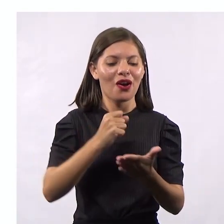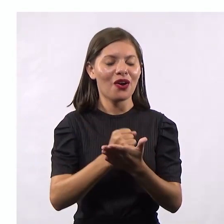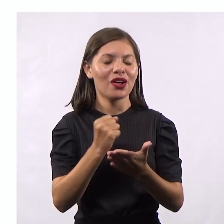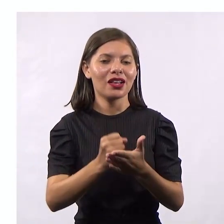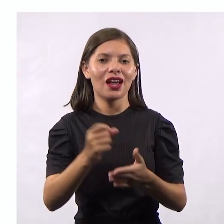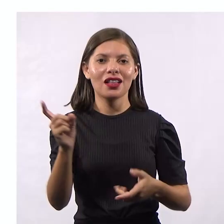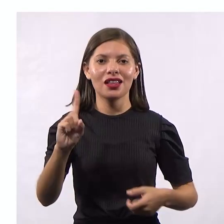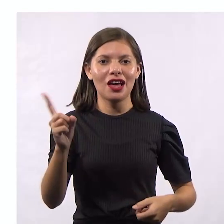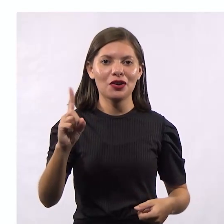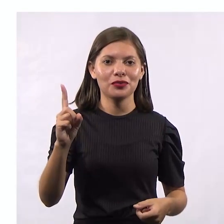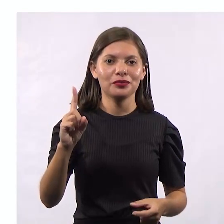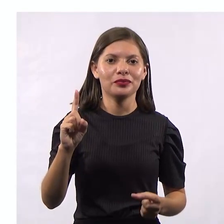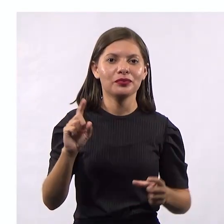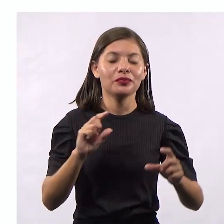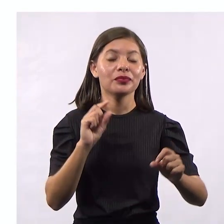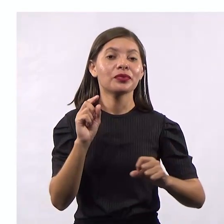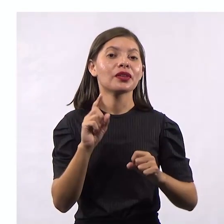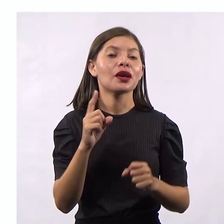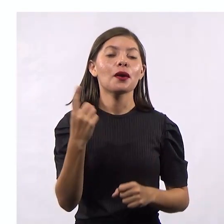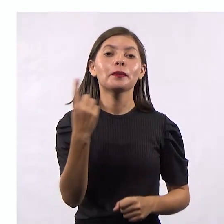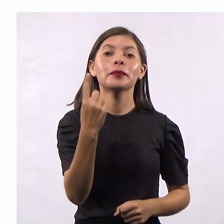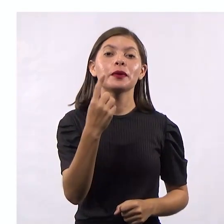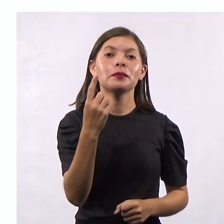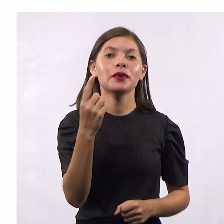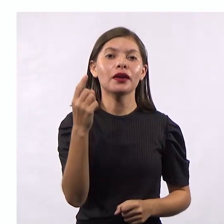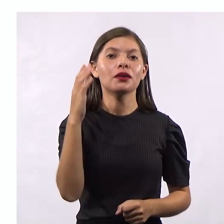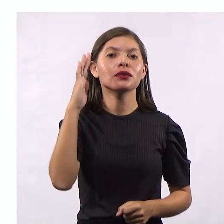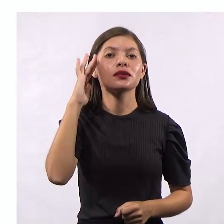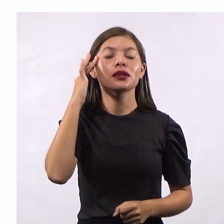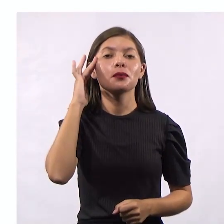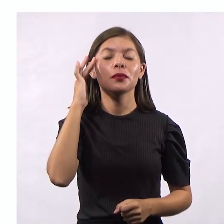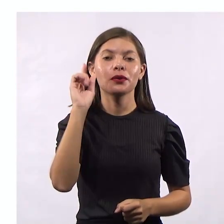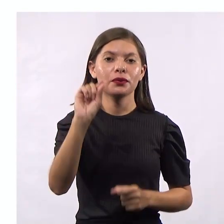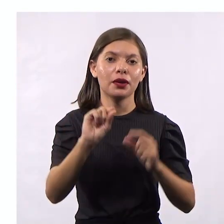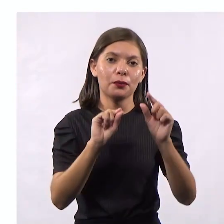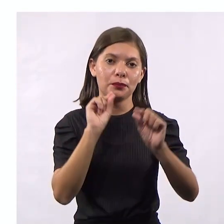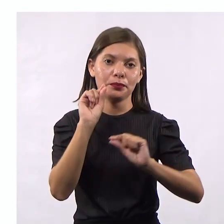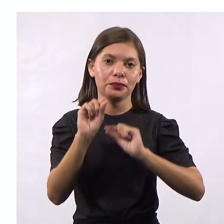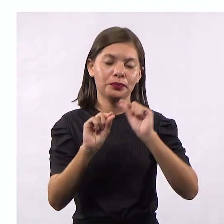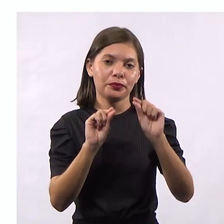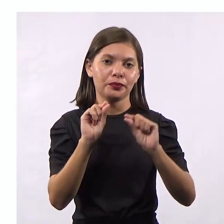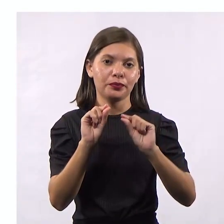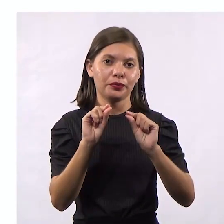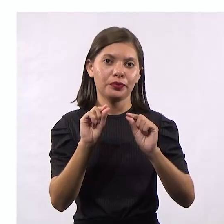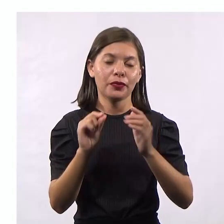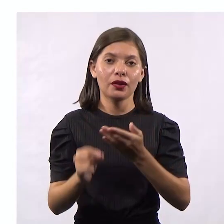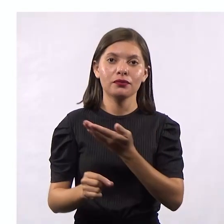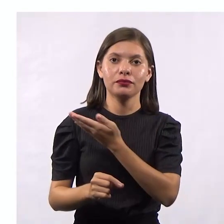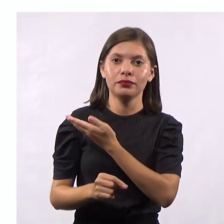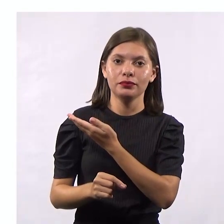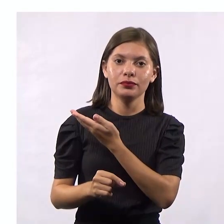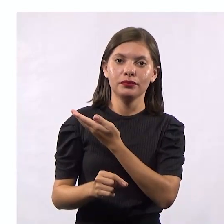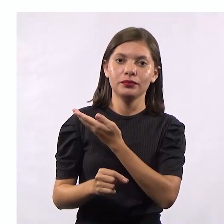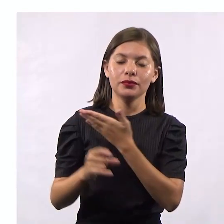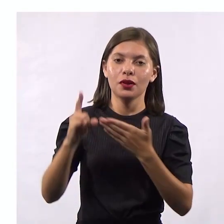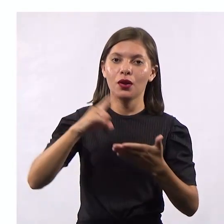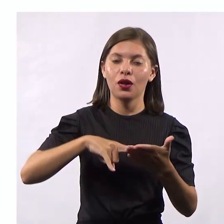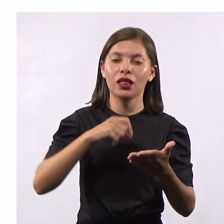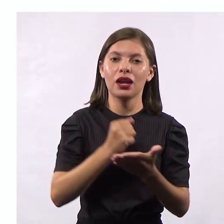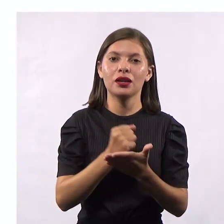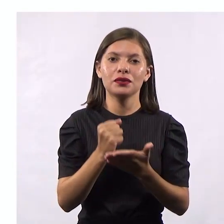contrato. Então, aqui, em relação aos convênios, a primeira coisa que vocês têm que saber é a seguinte: convênio não é